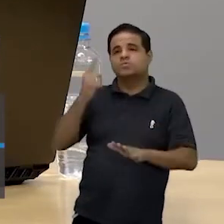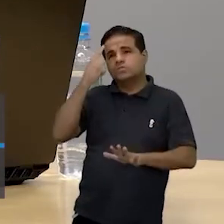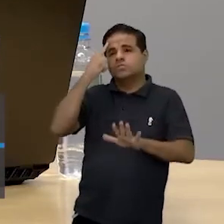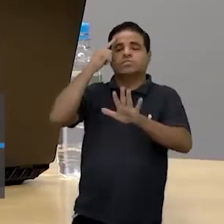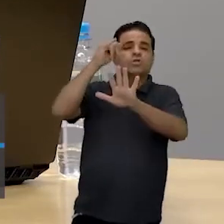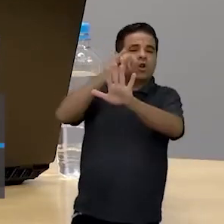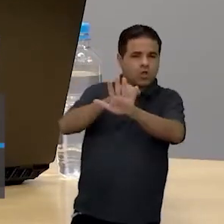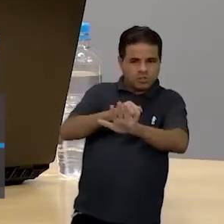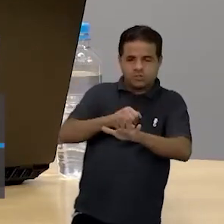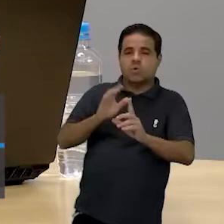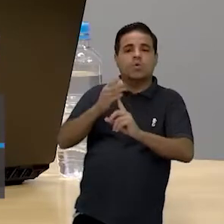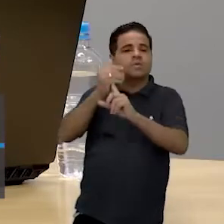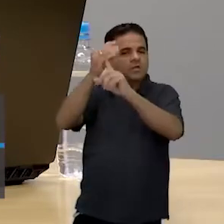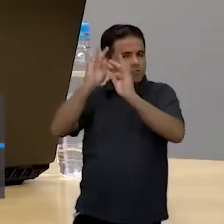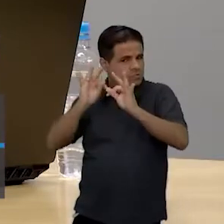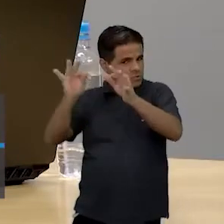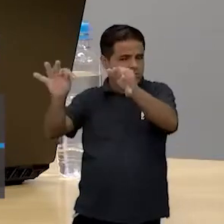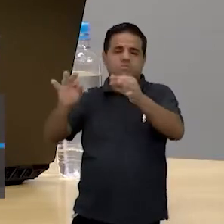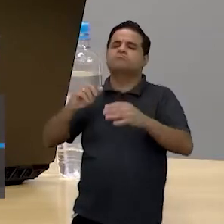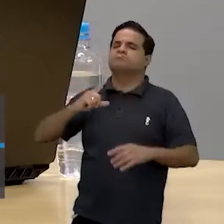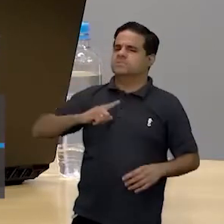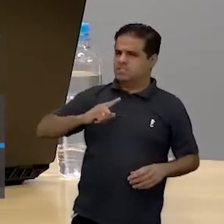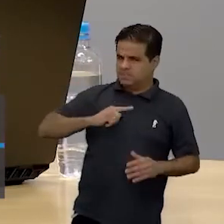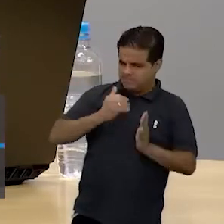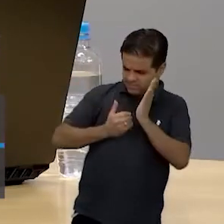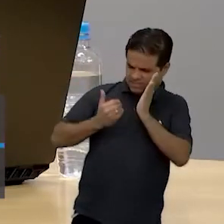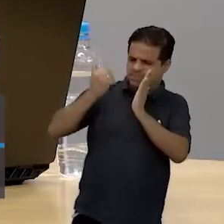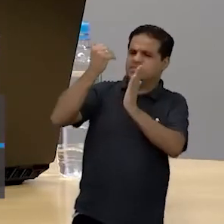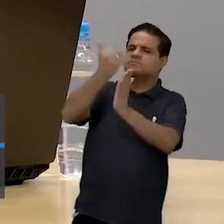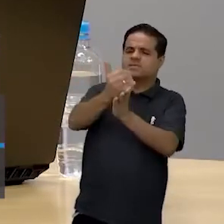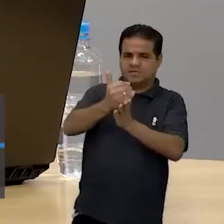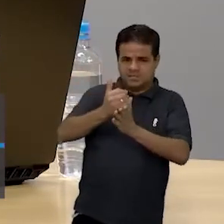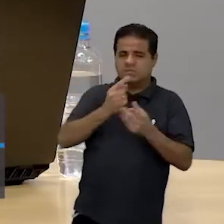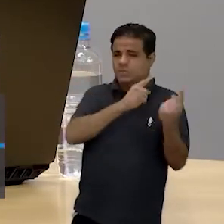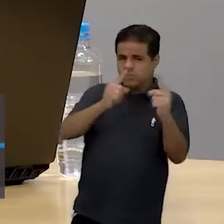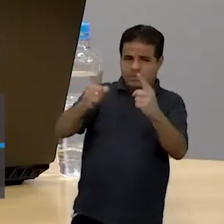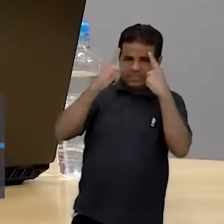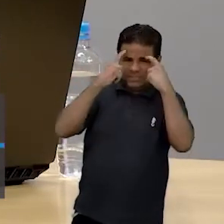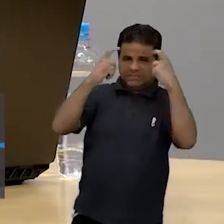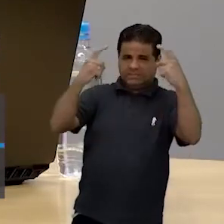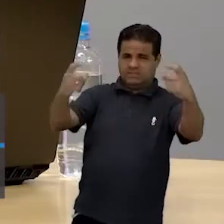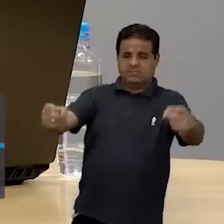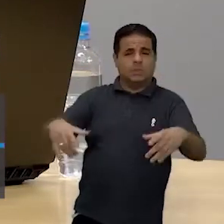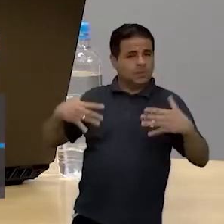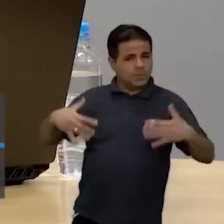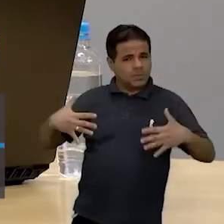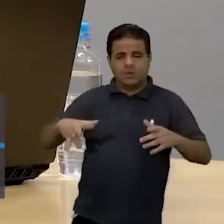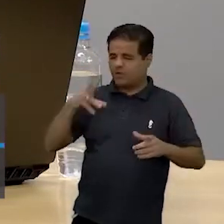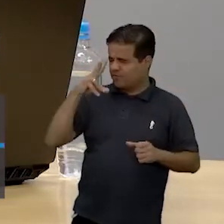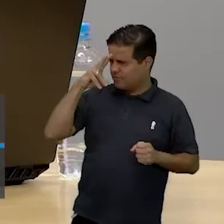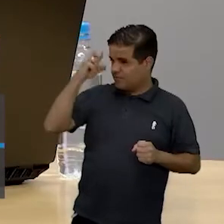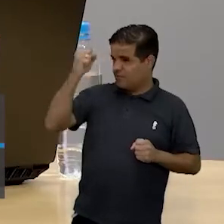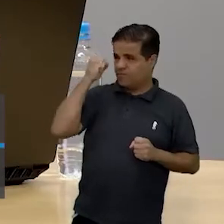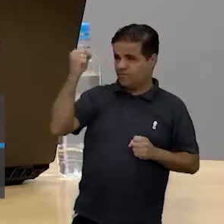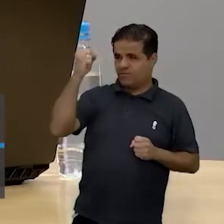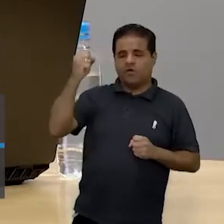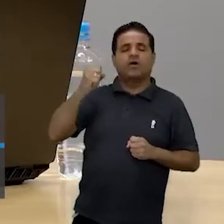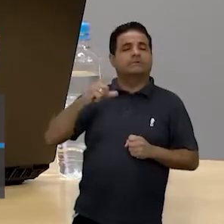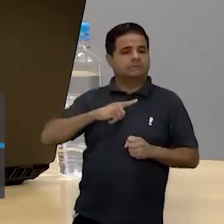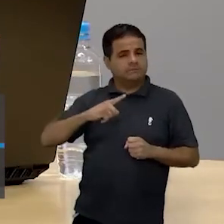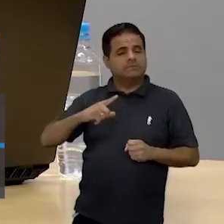ideológico ou no tecnológico. Houveram excessos, houveram violências muito contundentes aí,